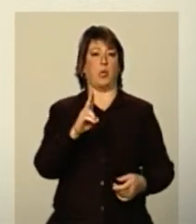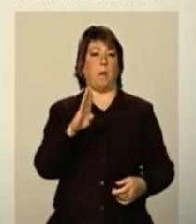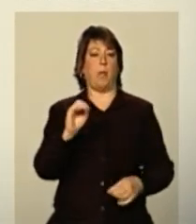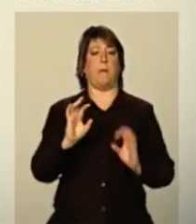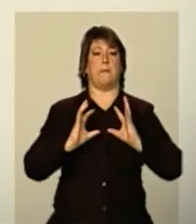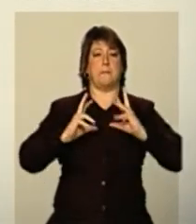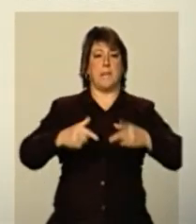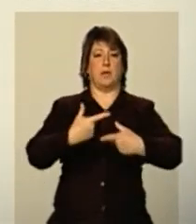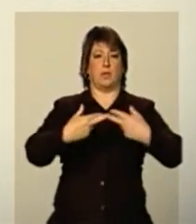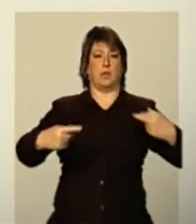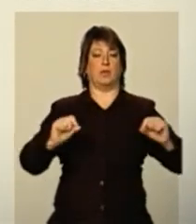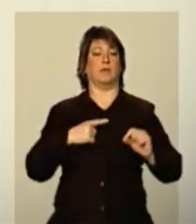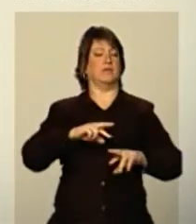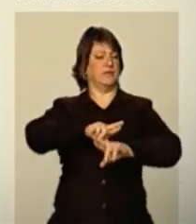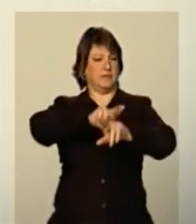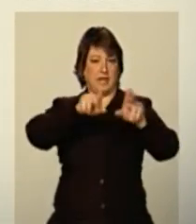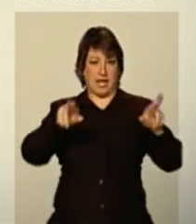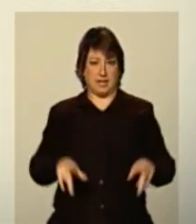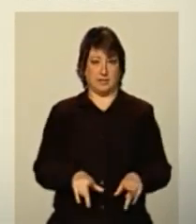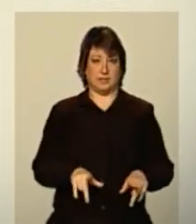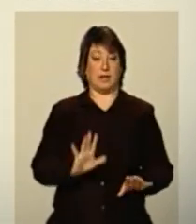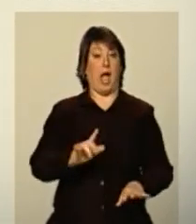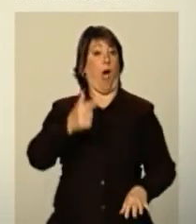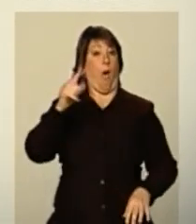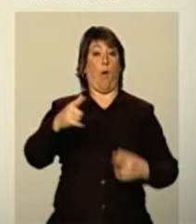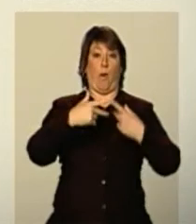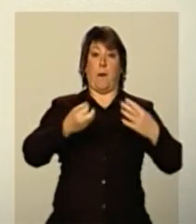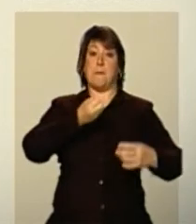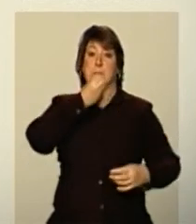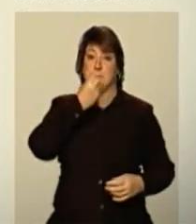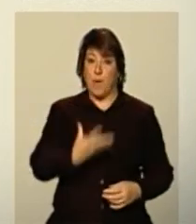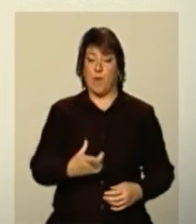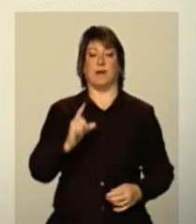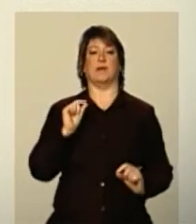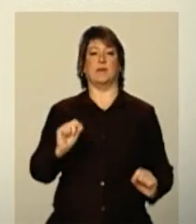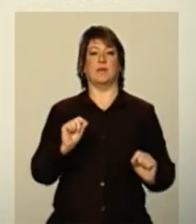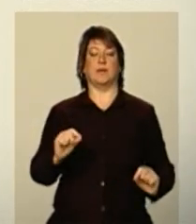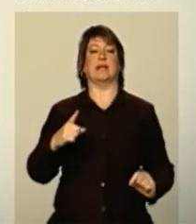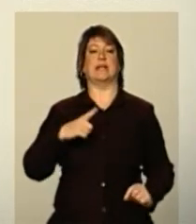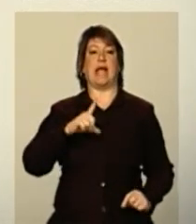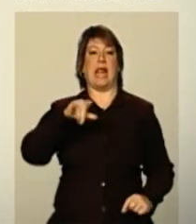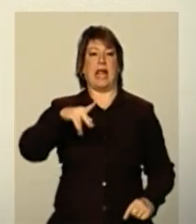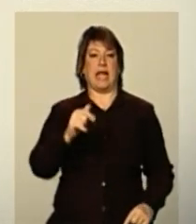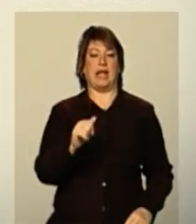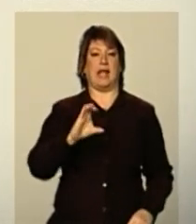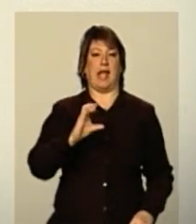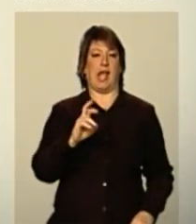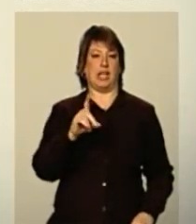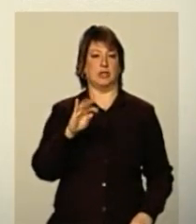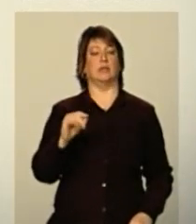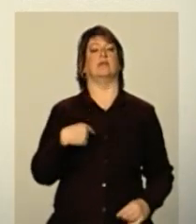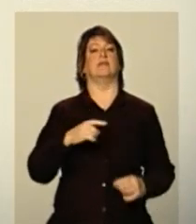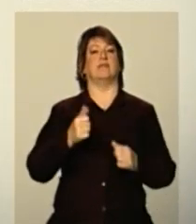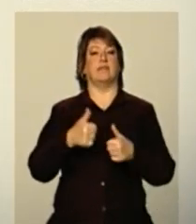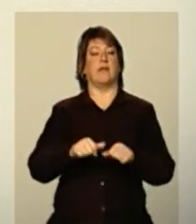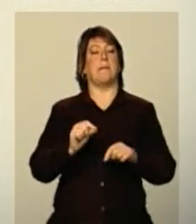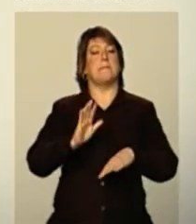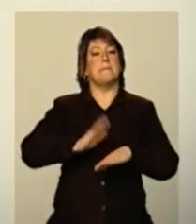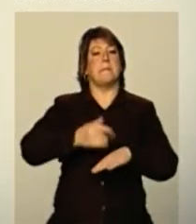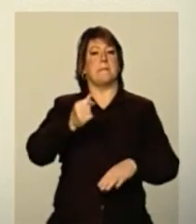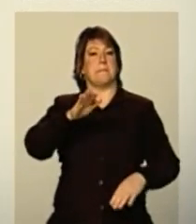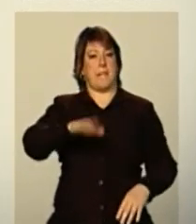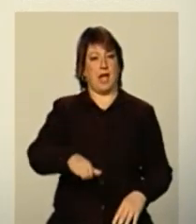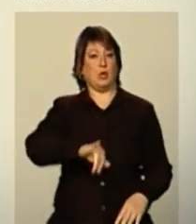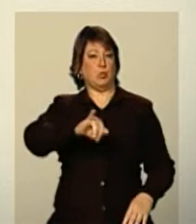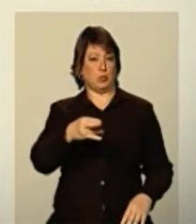máquinas, equipamentos variados. A outra boa notícia, sabe, Luciano, é que as linhas de crédito ficaram mais baratas.